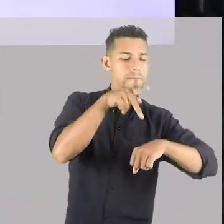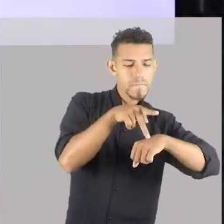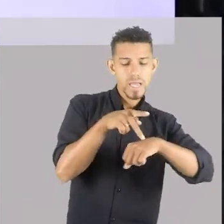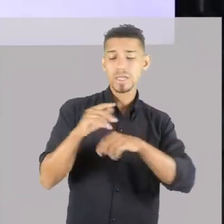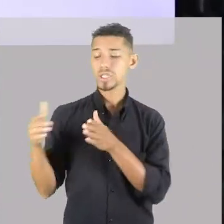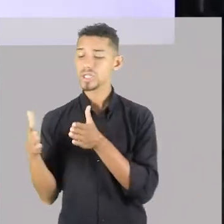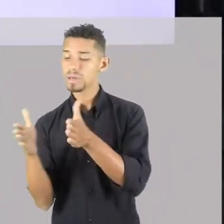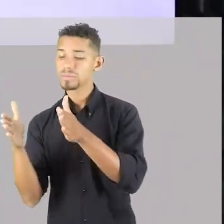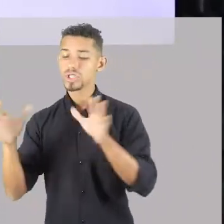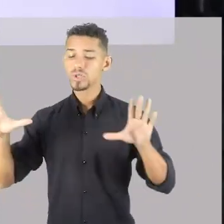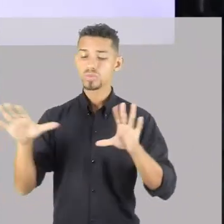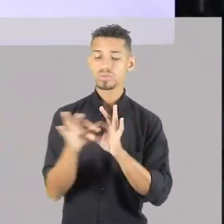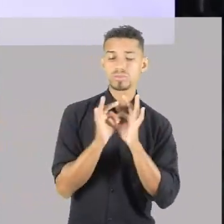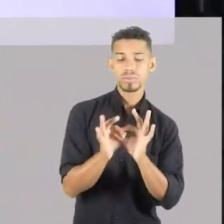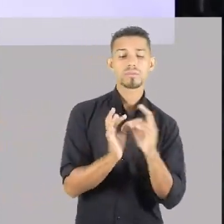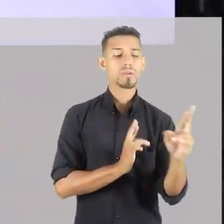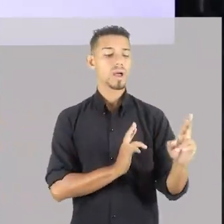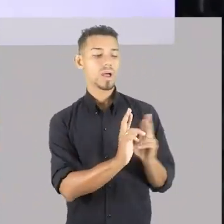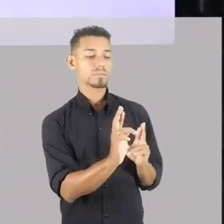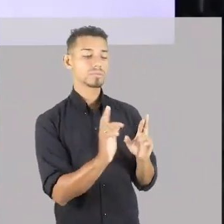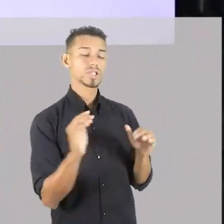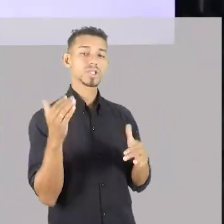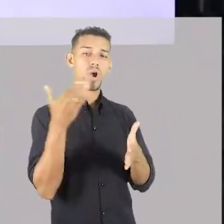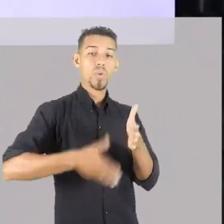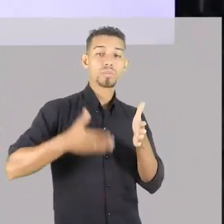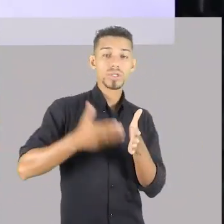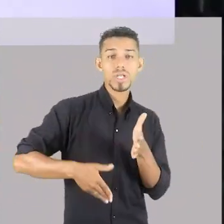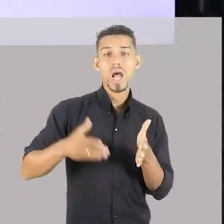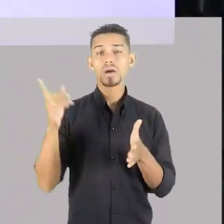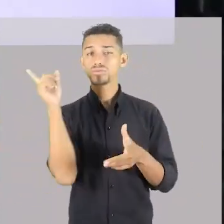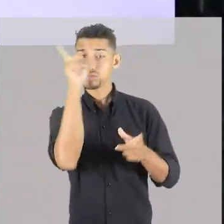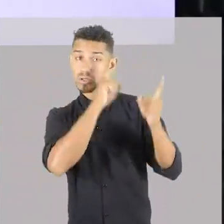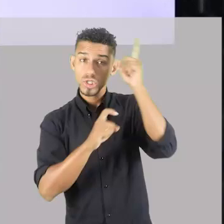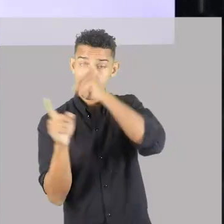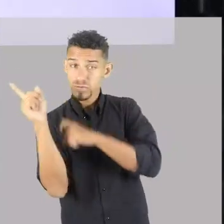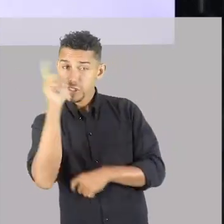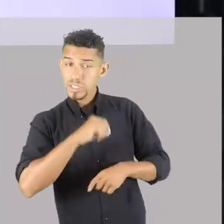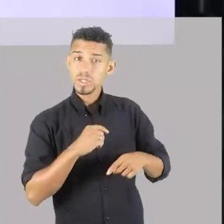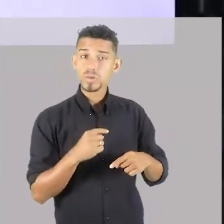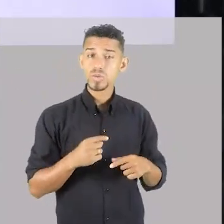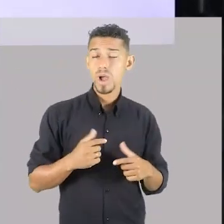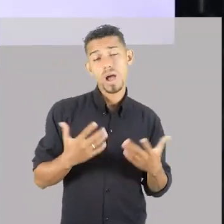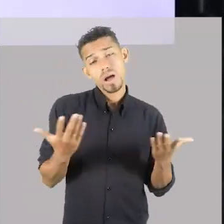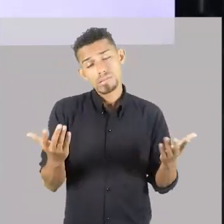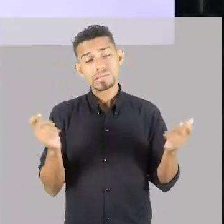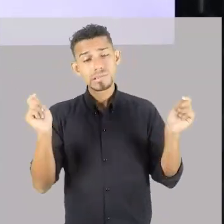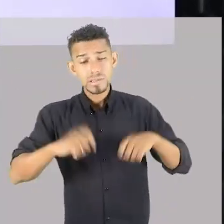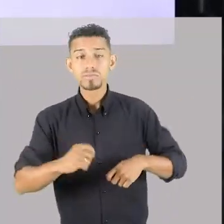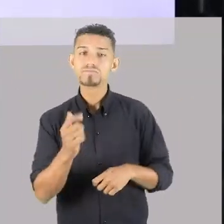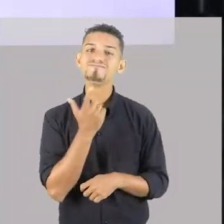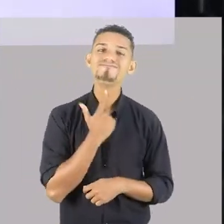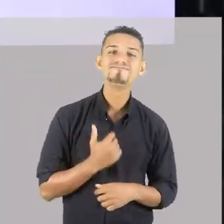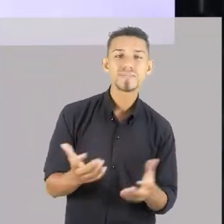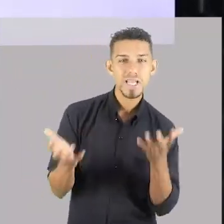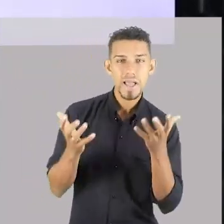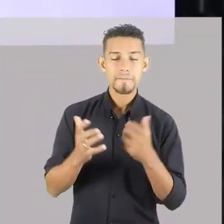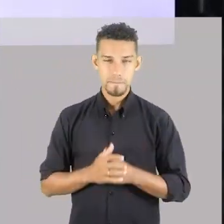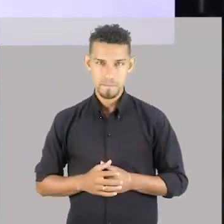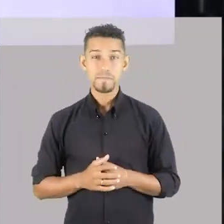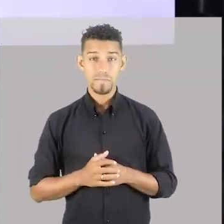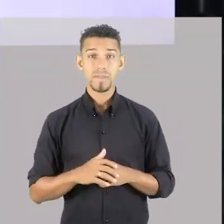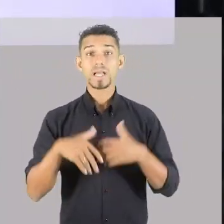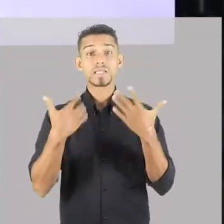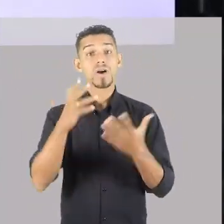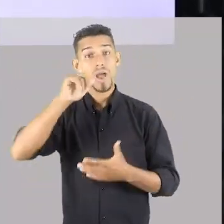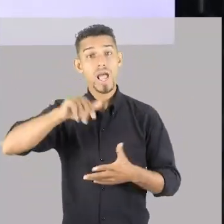de uma relação, né, de obstáculo, certo? De conseguir alguma coisa que você deseja. Tá? Então, isso